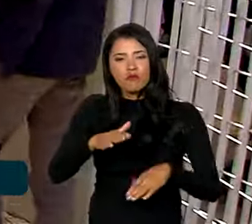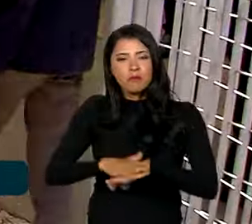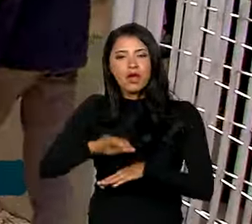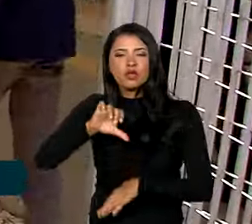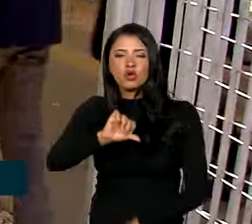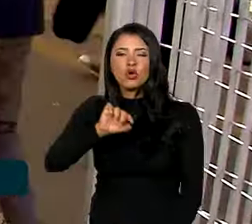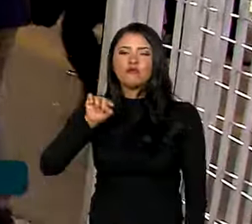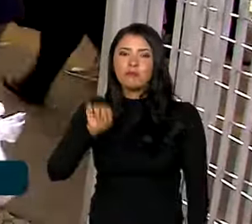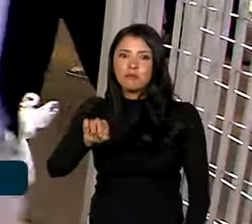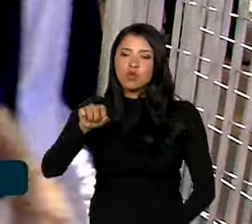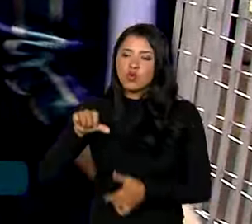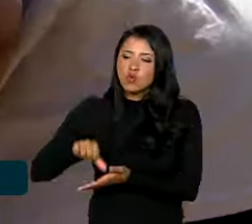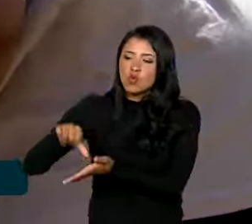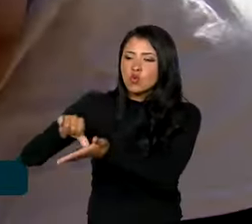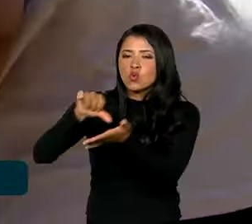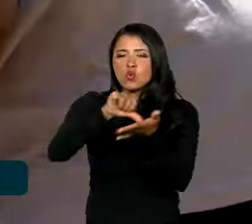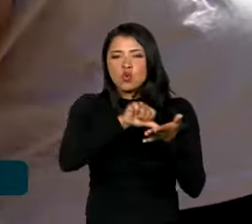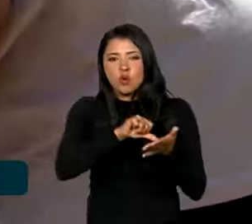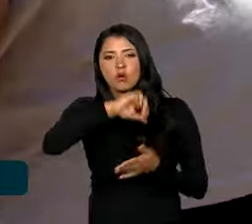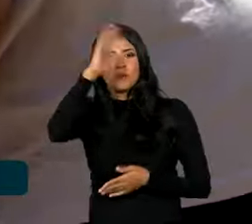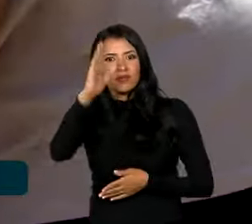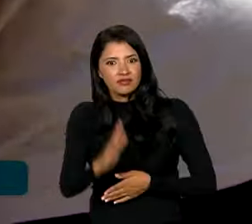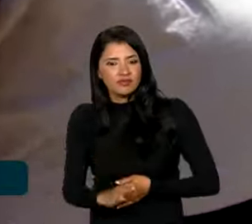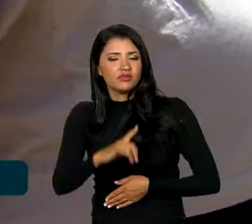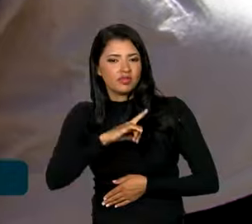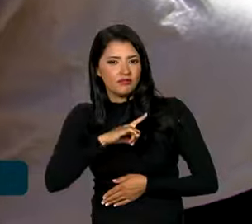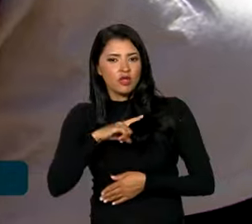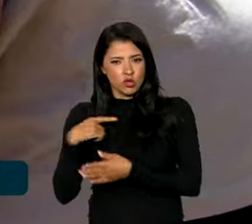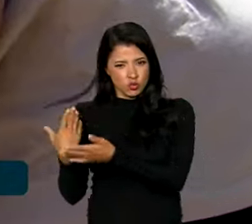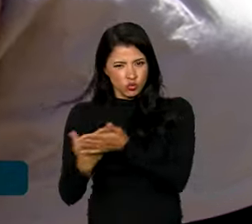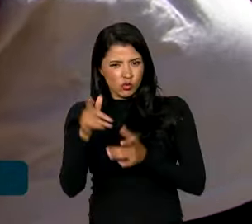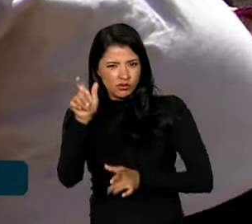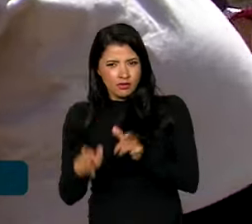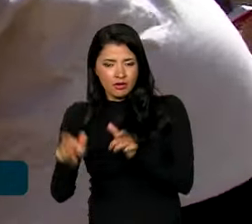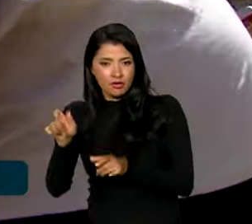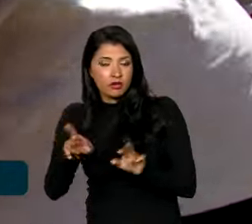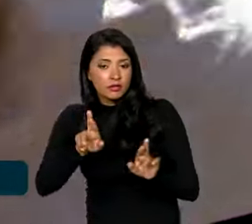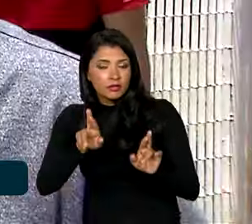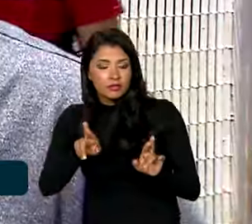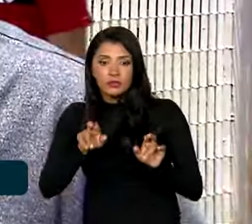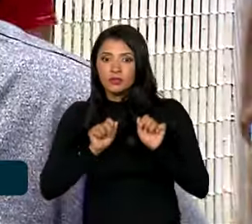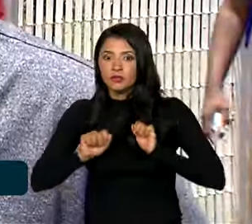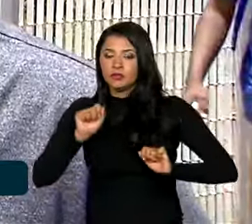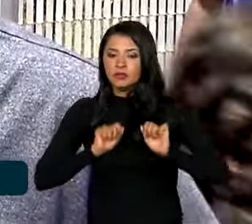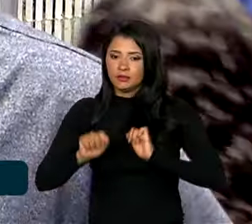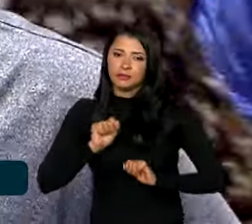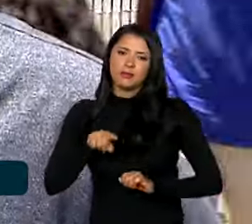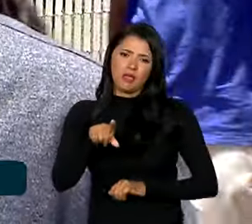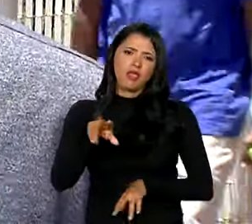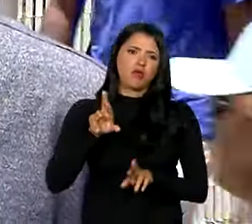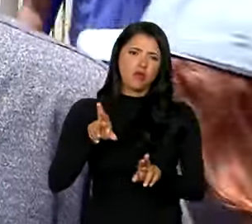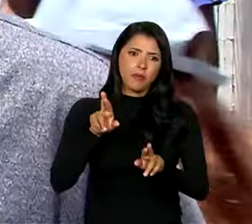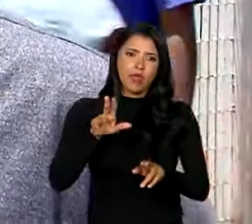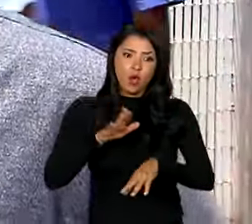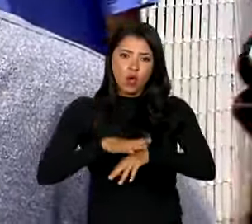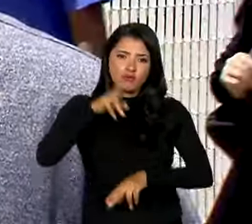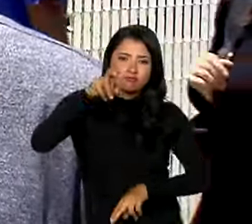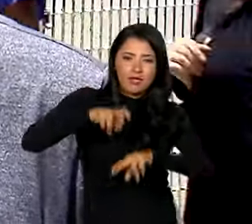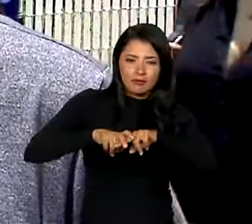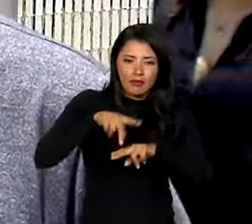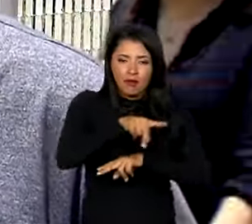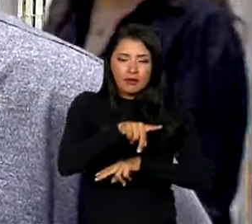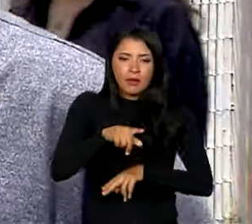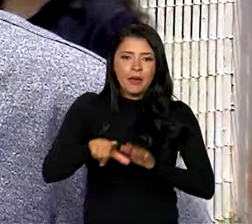9.000 locais em todo o país entre os estudantes muita expectativa eu espero Realmente na hora que sentar ali na prova dar uma